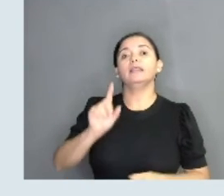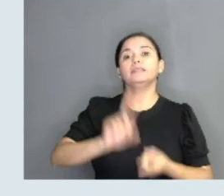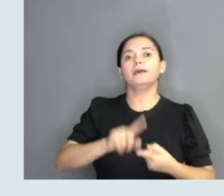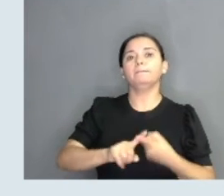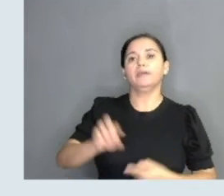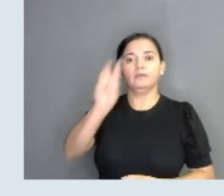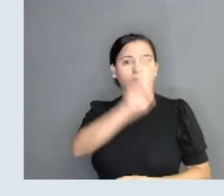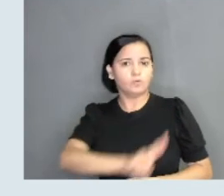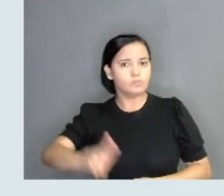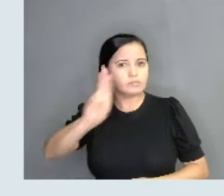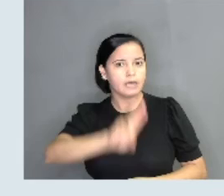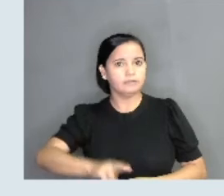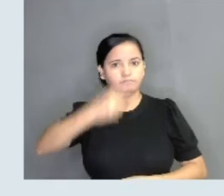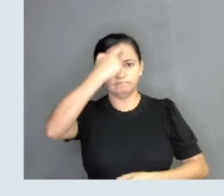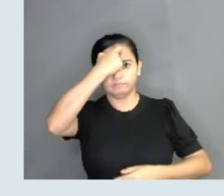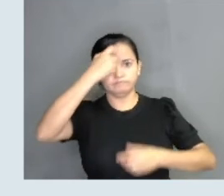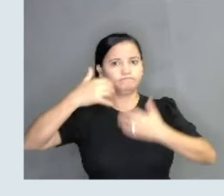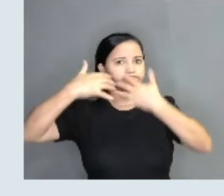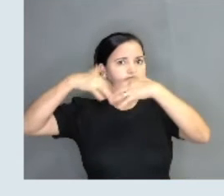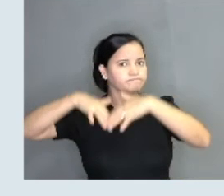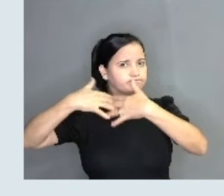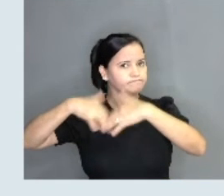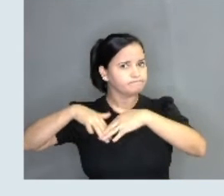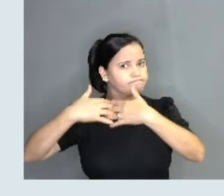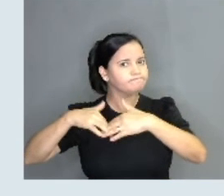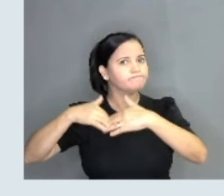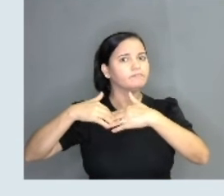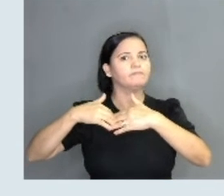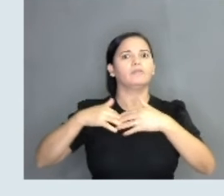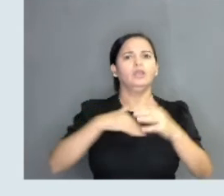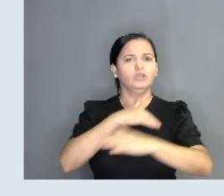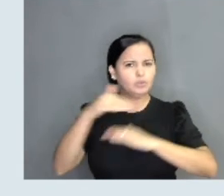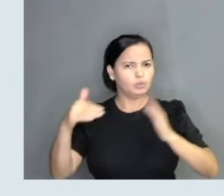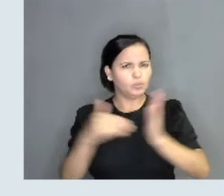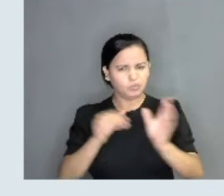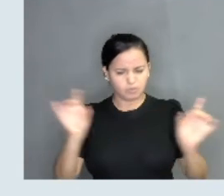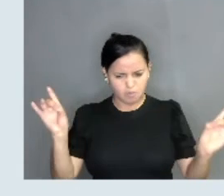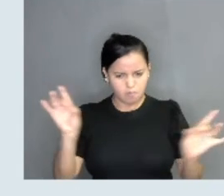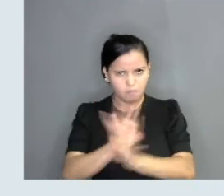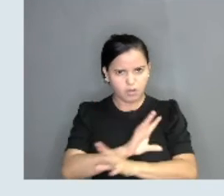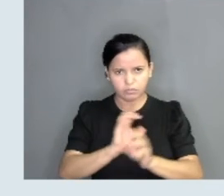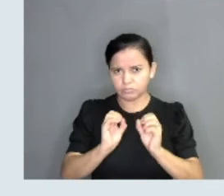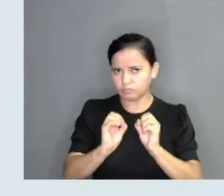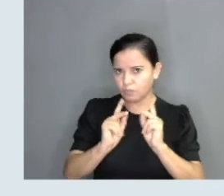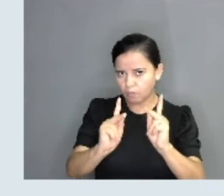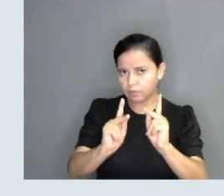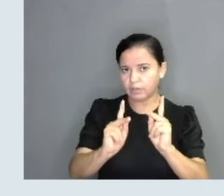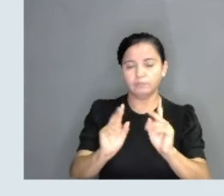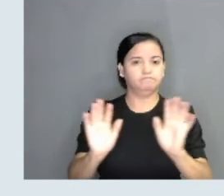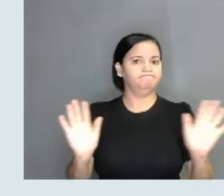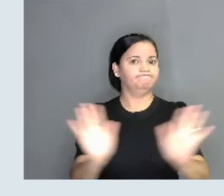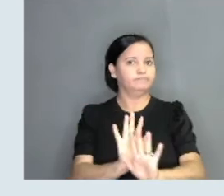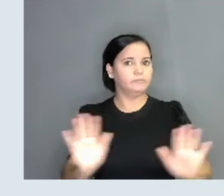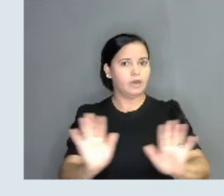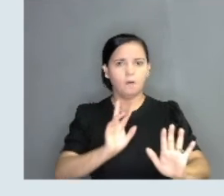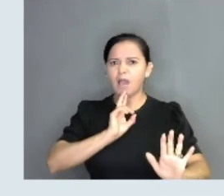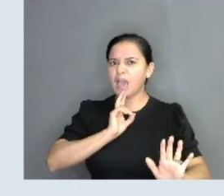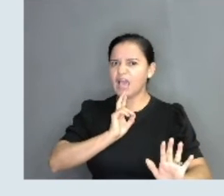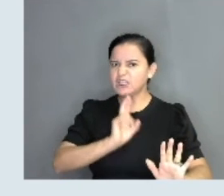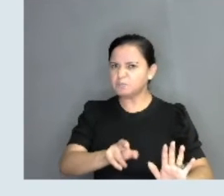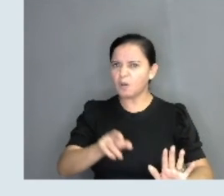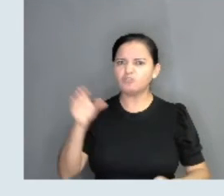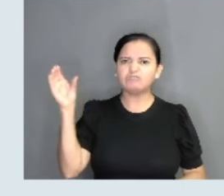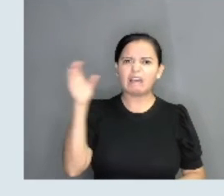utilizaria a racionalidade e nada ficaria pronto de imediato. As respostas não seriam